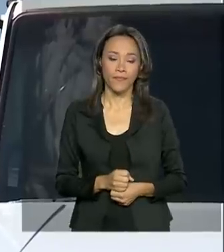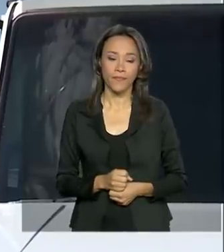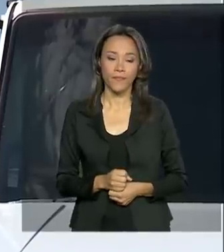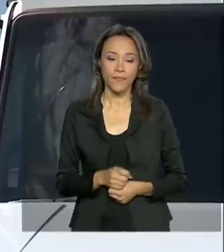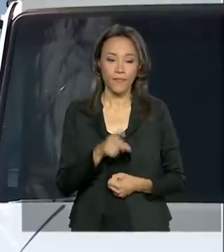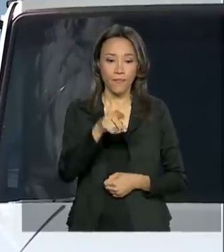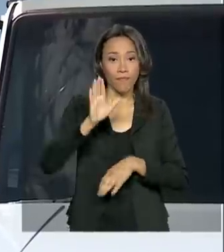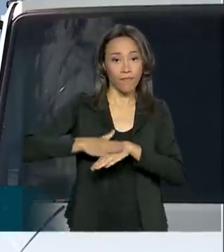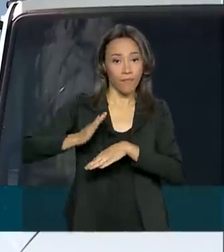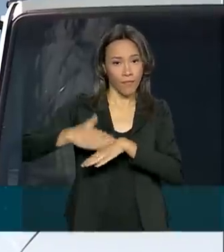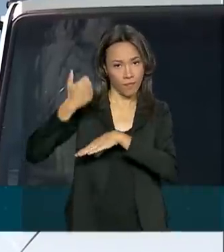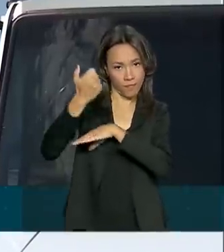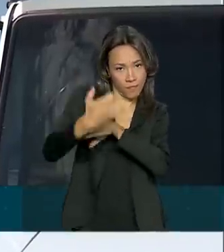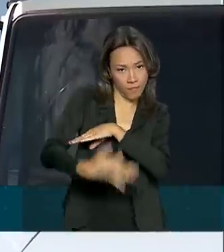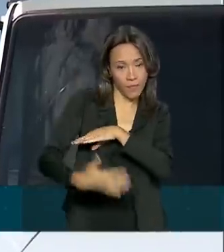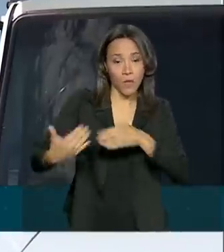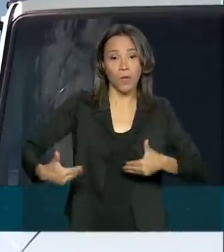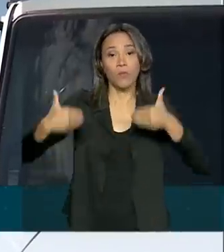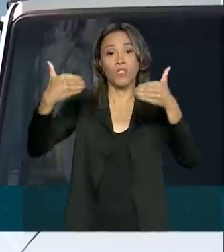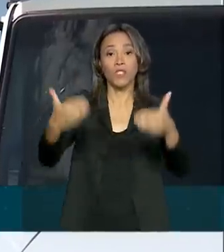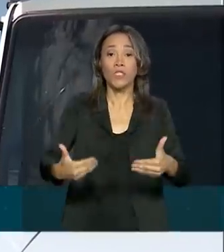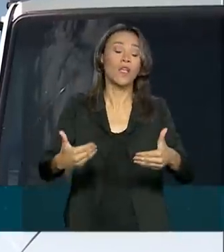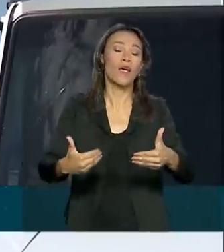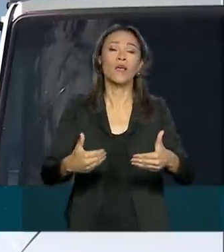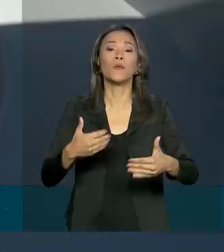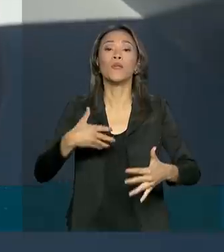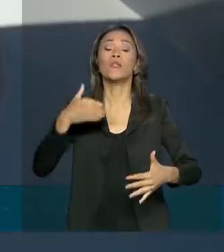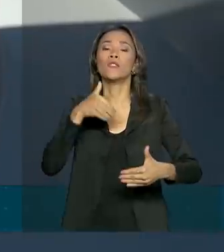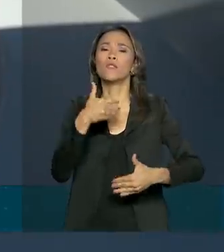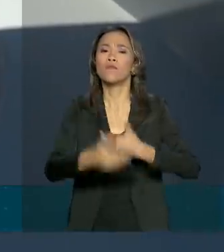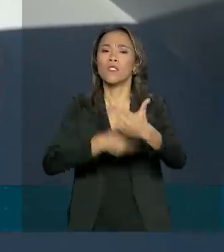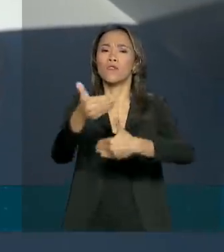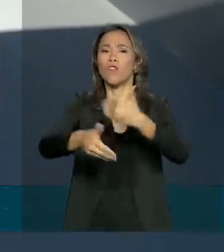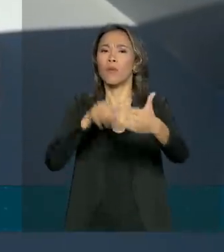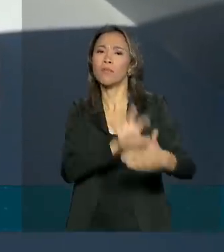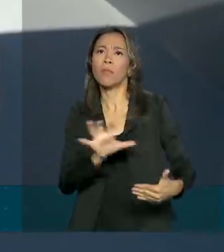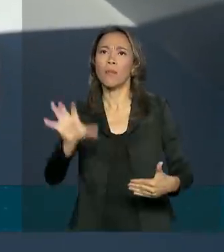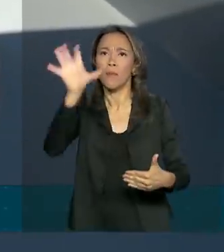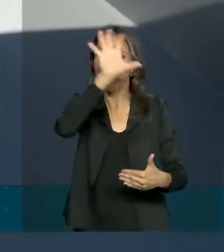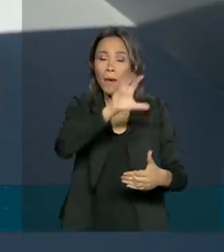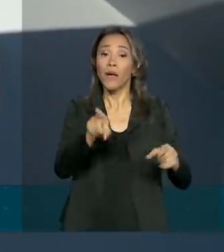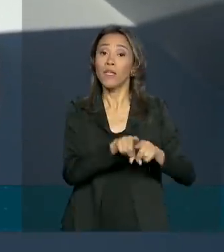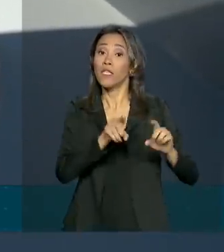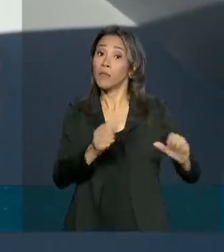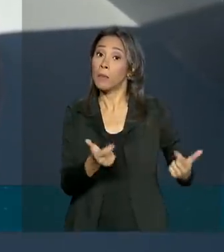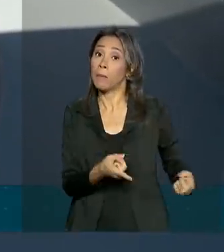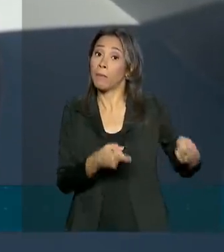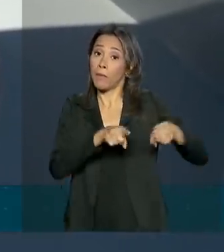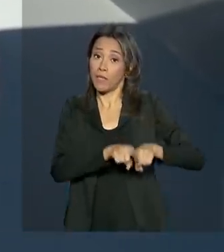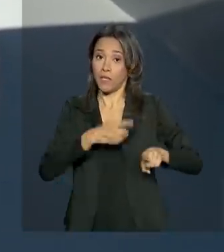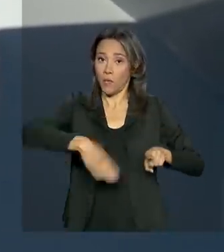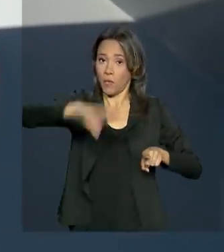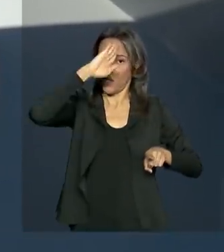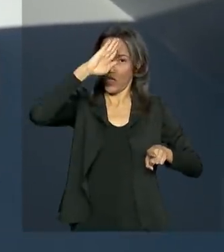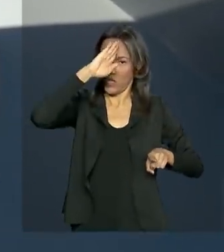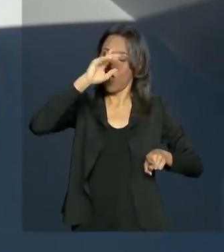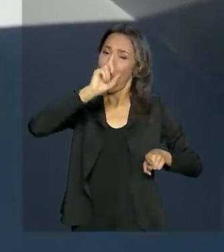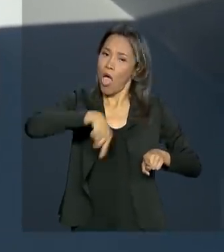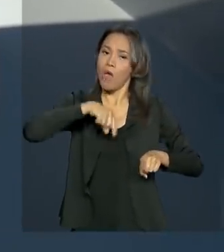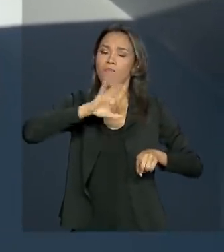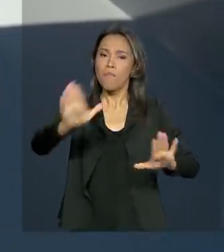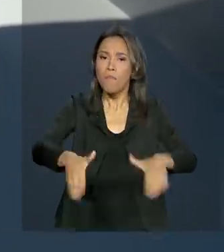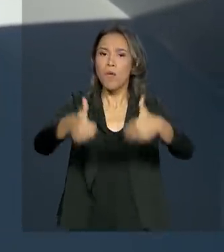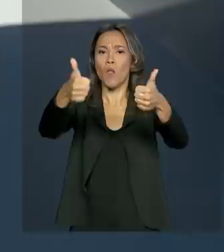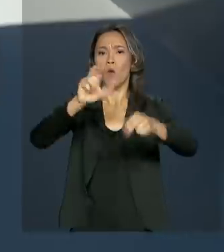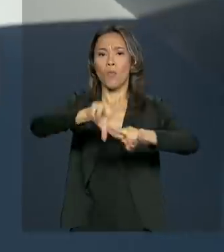Segundo o Ministério do Desenvolvimento Regional e o Exército, a economia foi possível por causa da melhoria na gestão, tanto